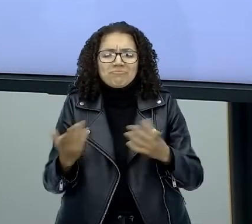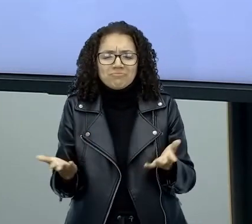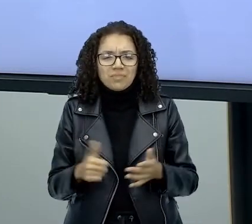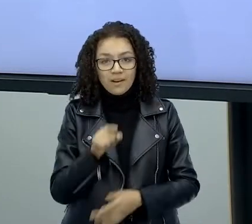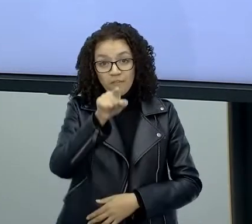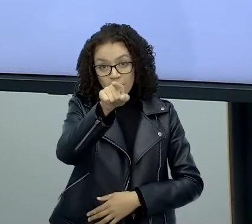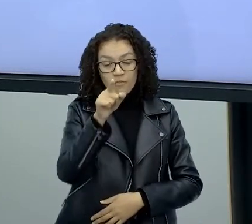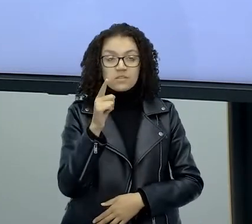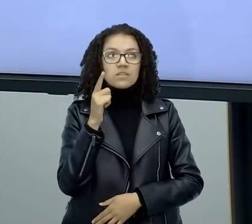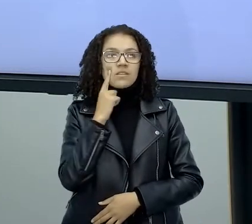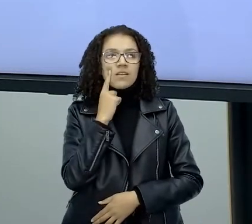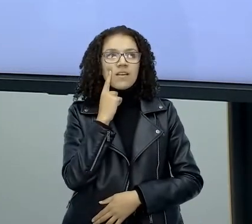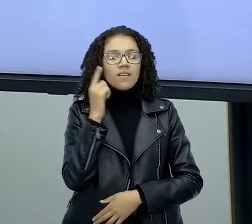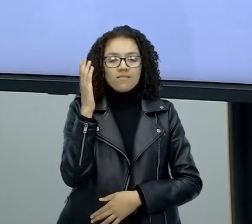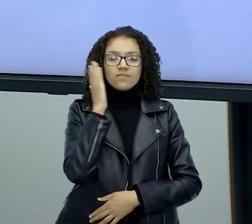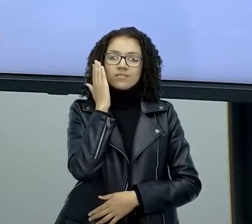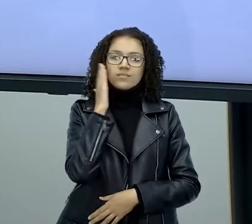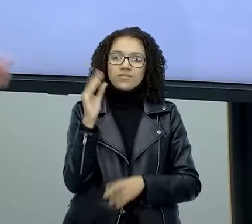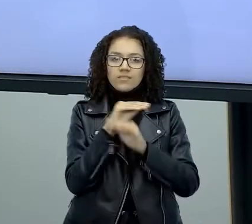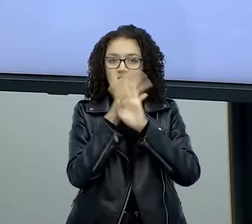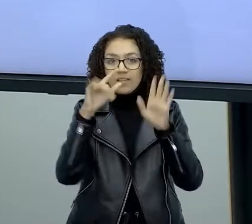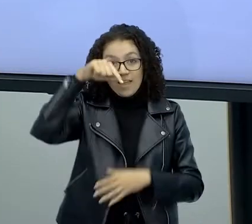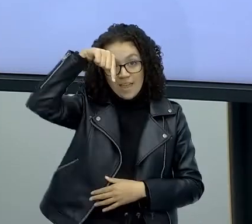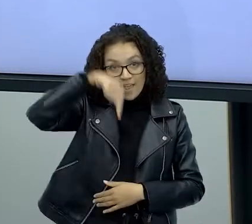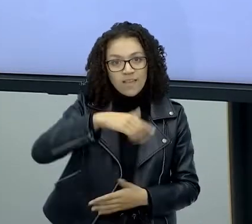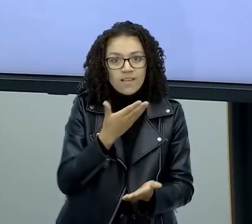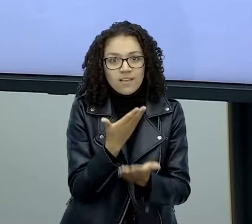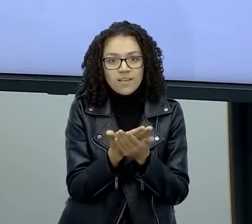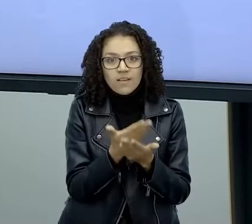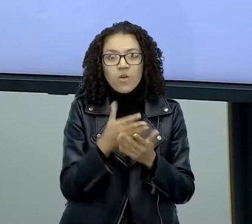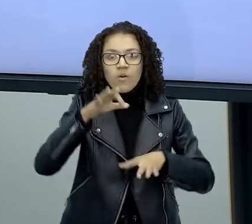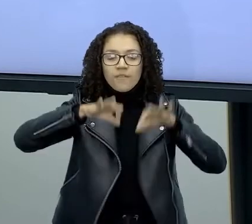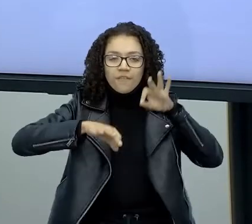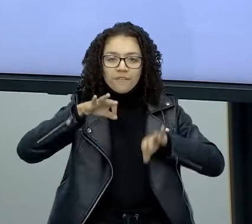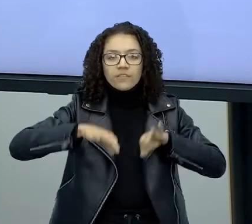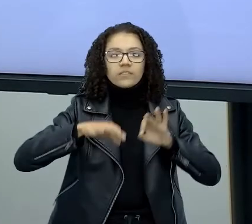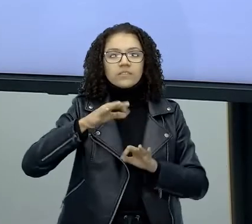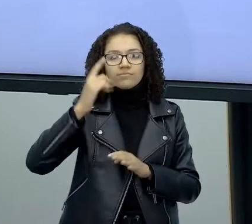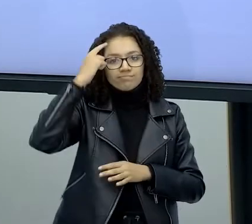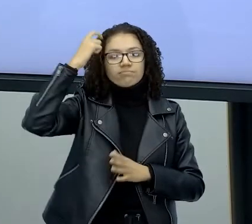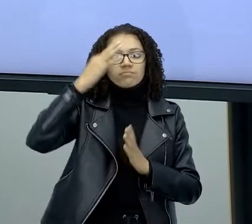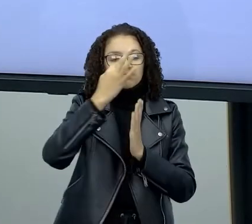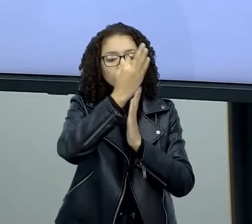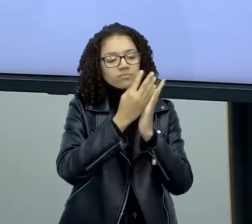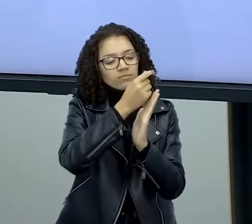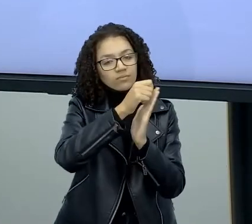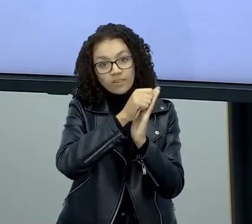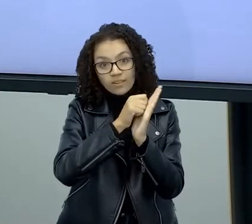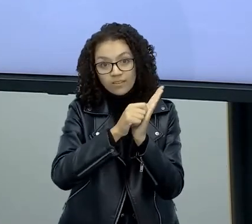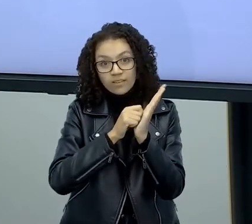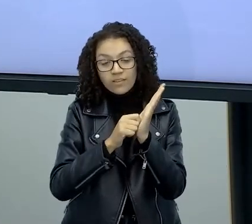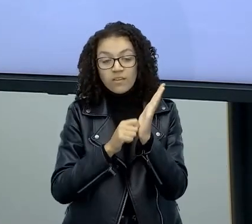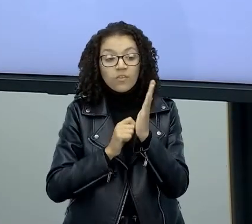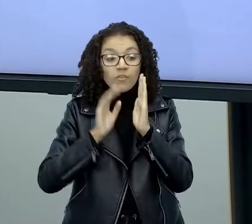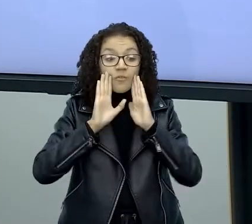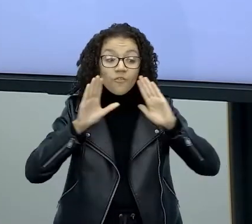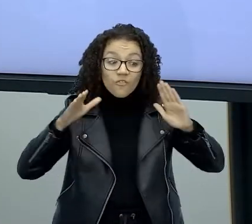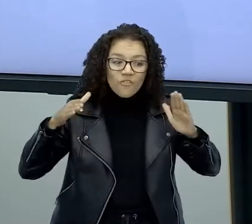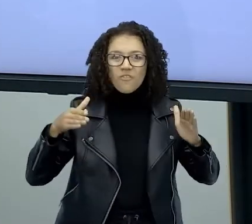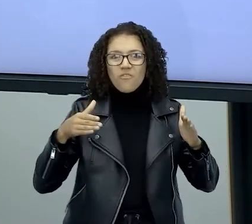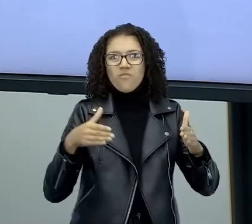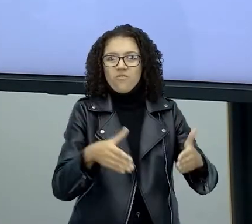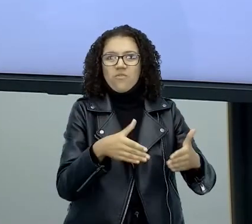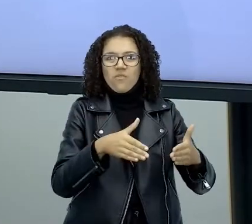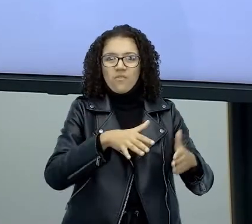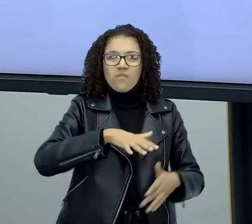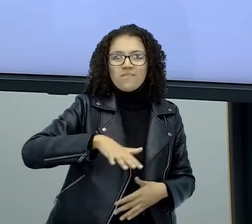percebam que a nossa aula aqui, oficina de produções textuais, para a gente focar mais